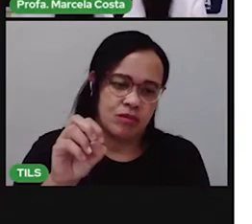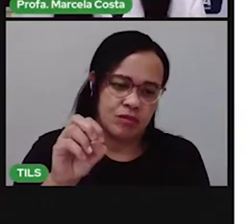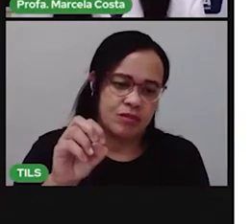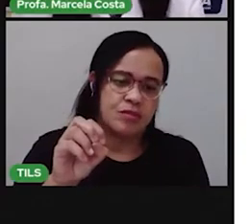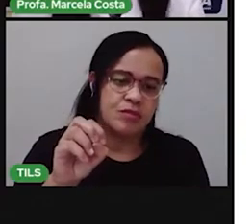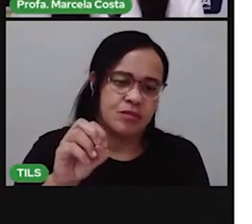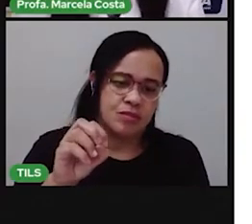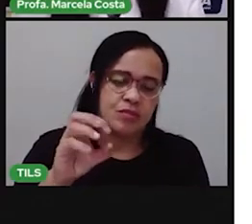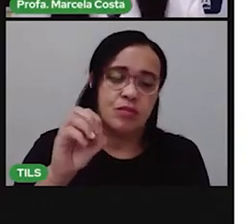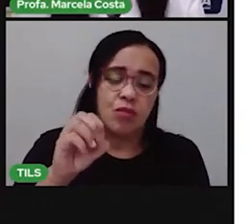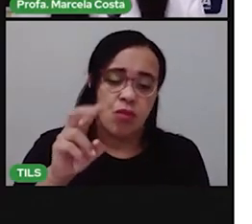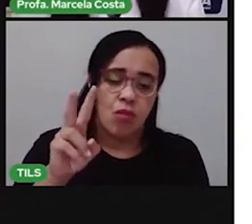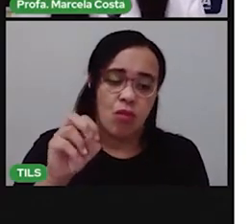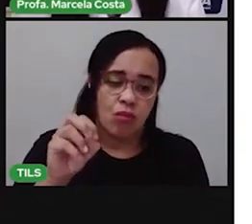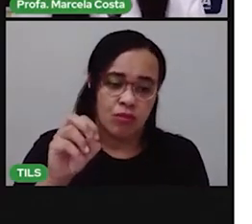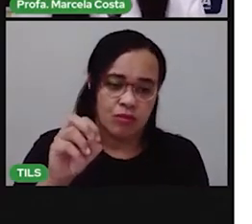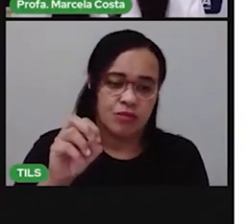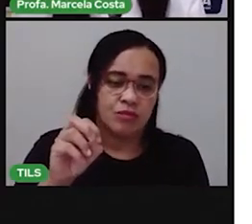ovo.